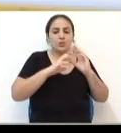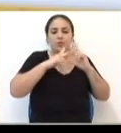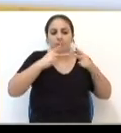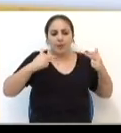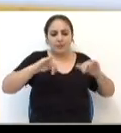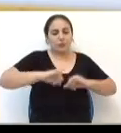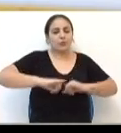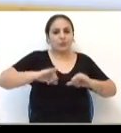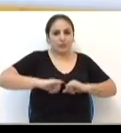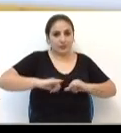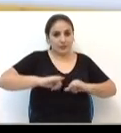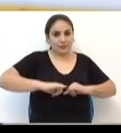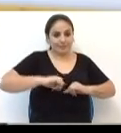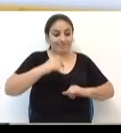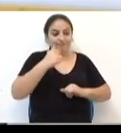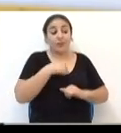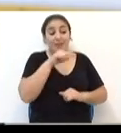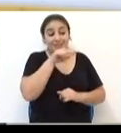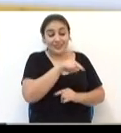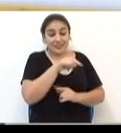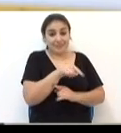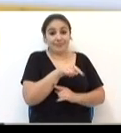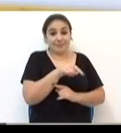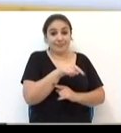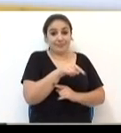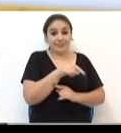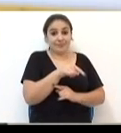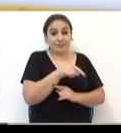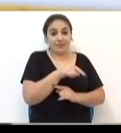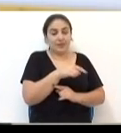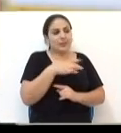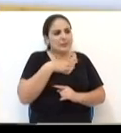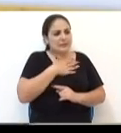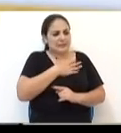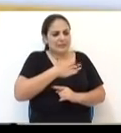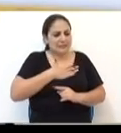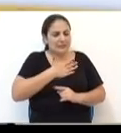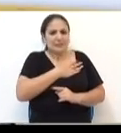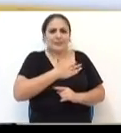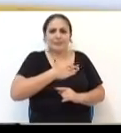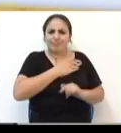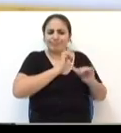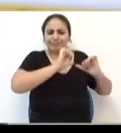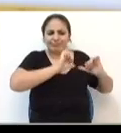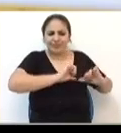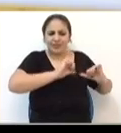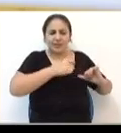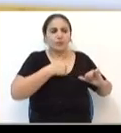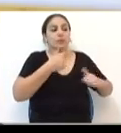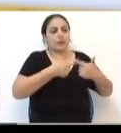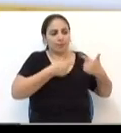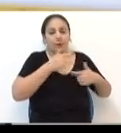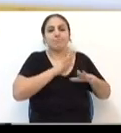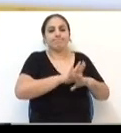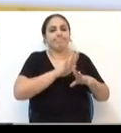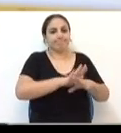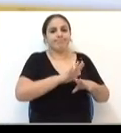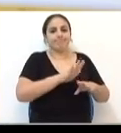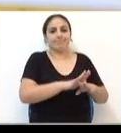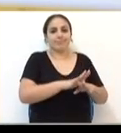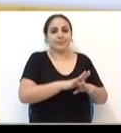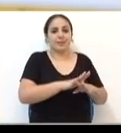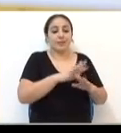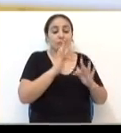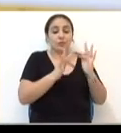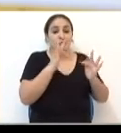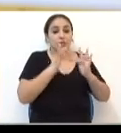animais sofrendo. Então foi ali que me tocou mais o coração para mim, dentro desse trabalho,